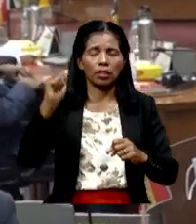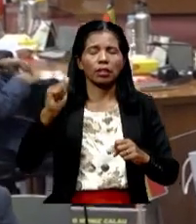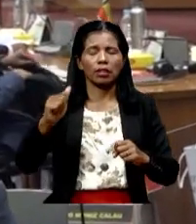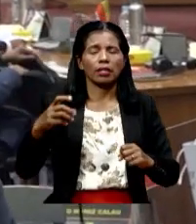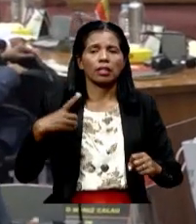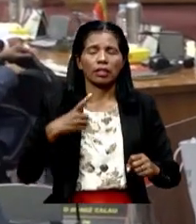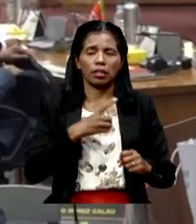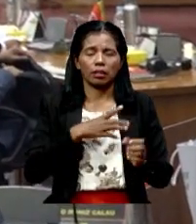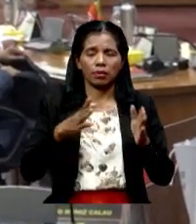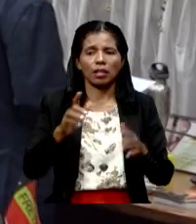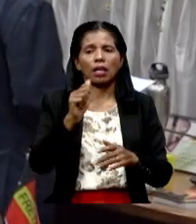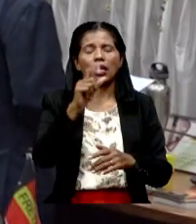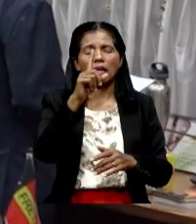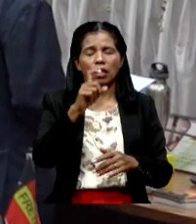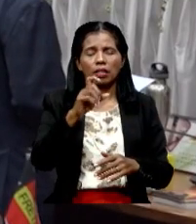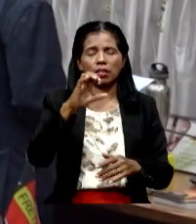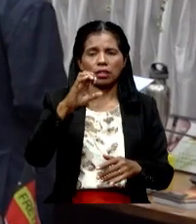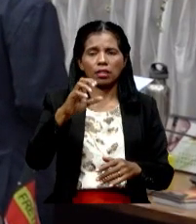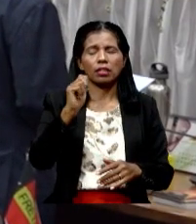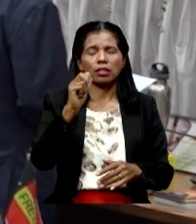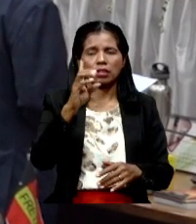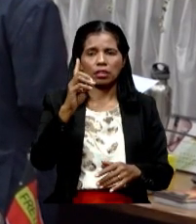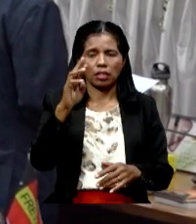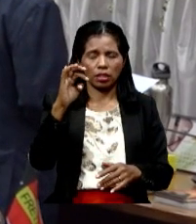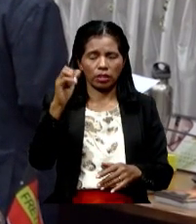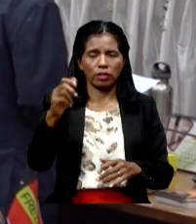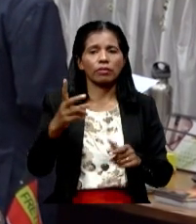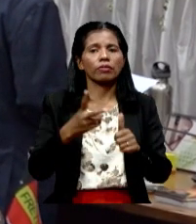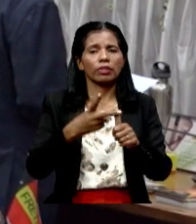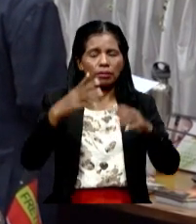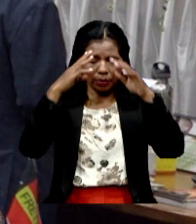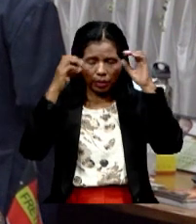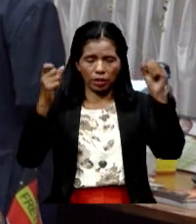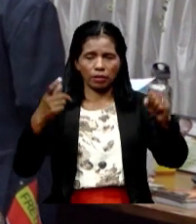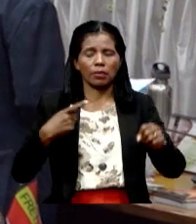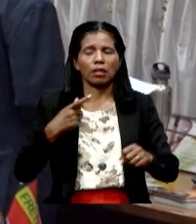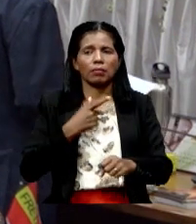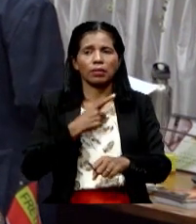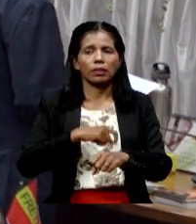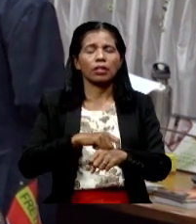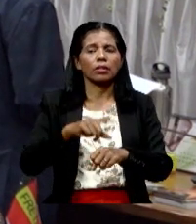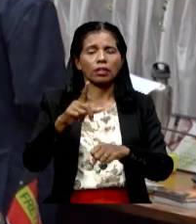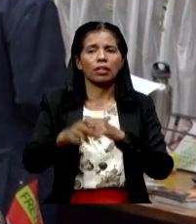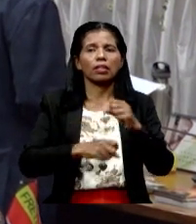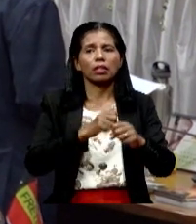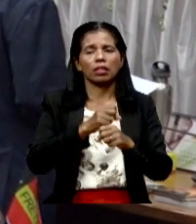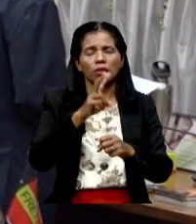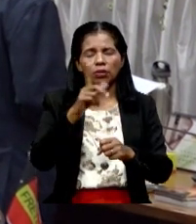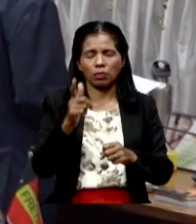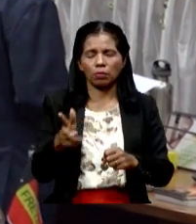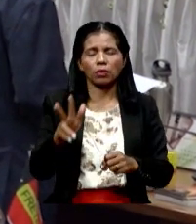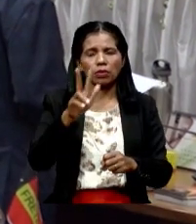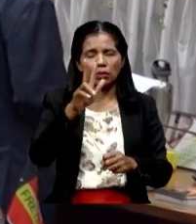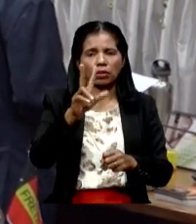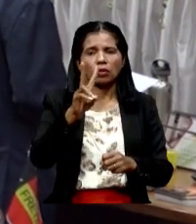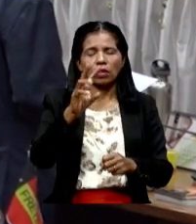Alexandrinho Afonso Nunes para vice-presidente do Parlamento Nacional periodo rihun rua rua nulu resin tolu to periodo rihun